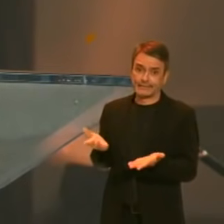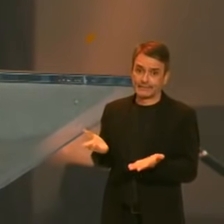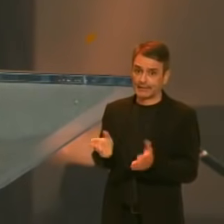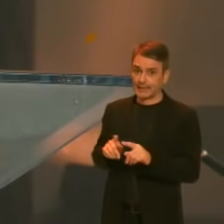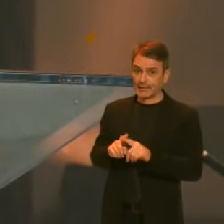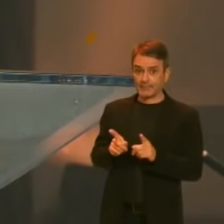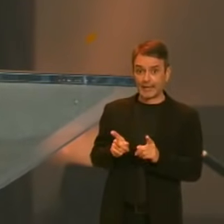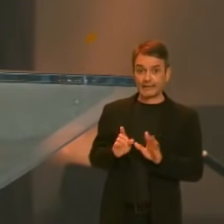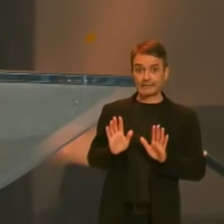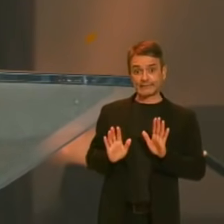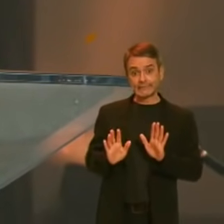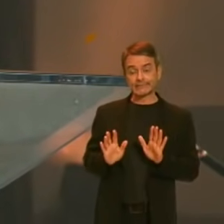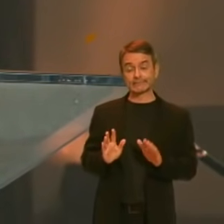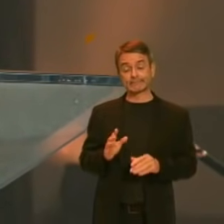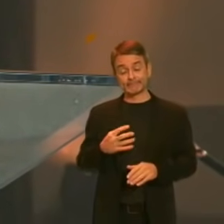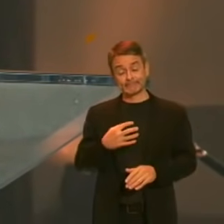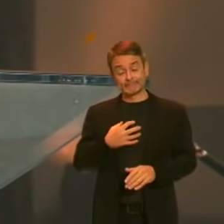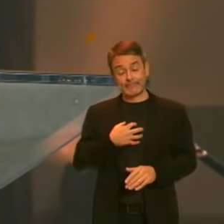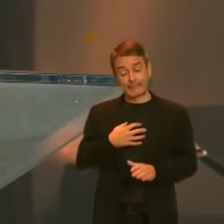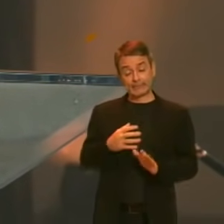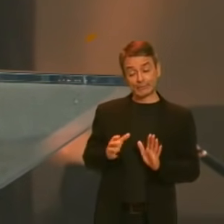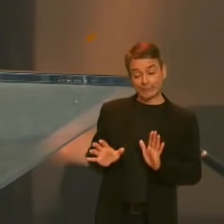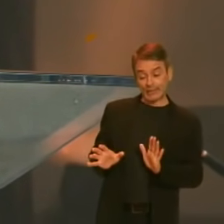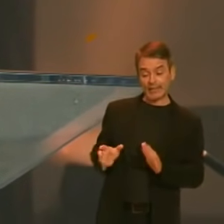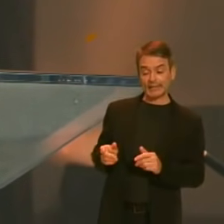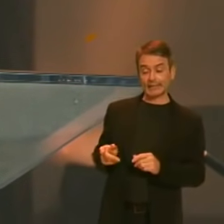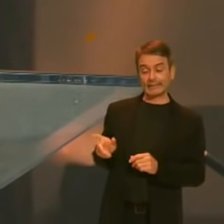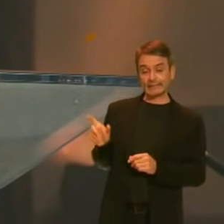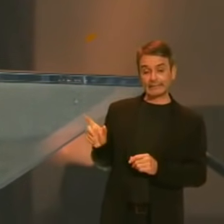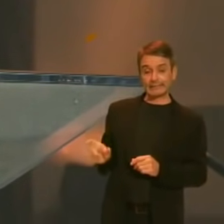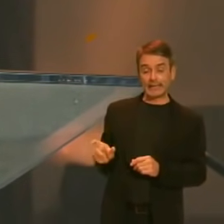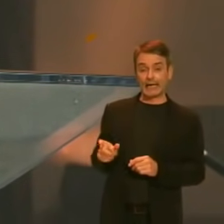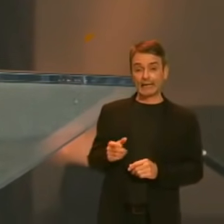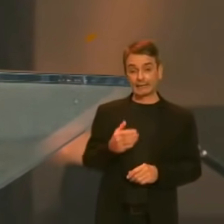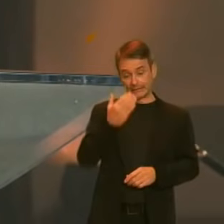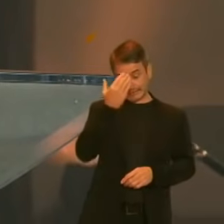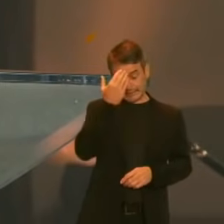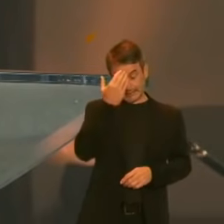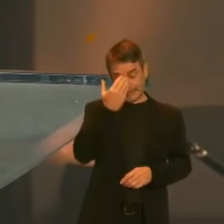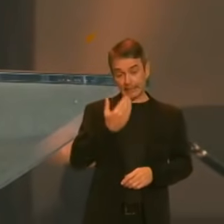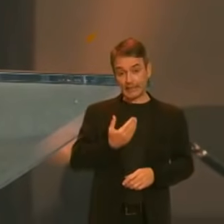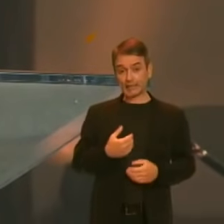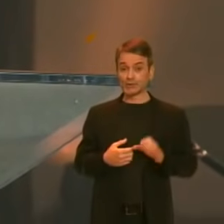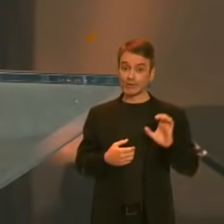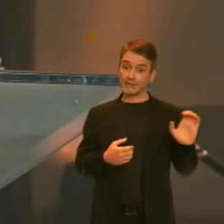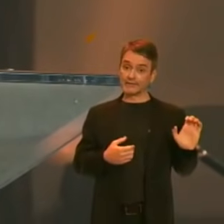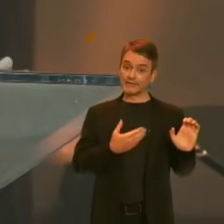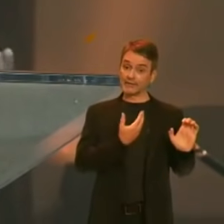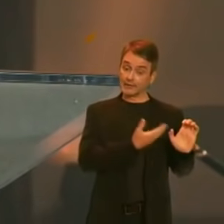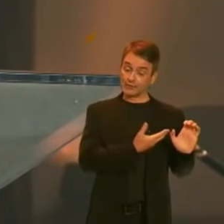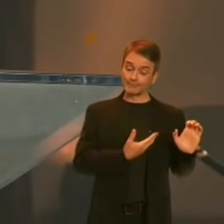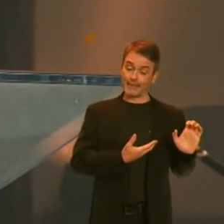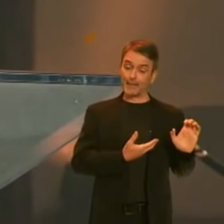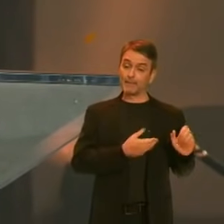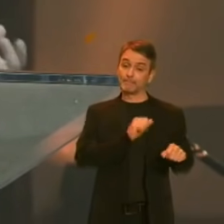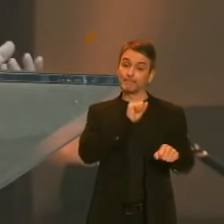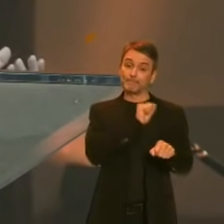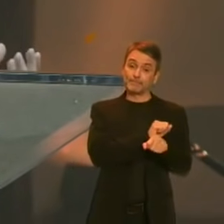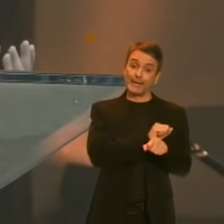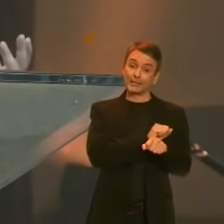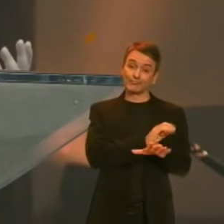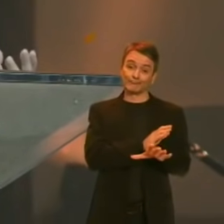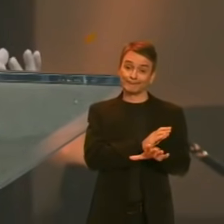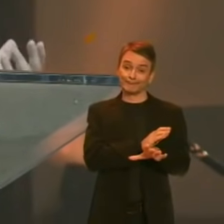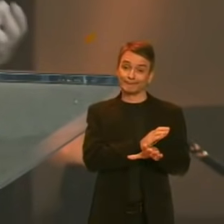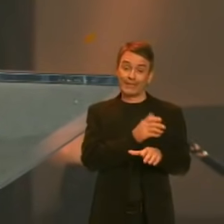os sintomas. Então ele está com todo o lado esquerdo dele paralisado, a perna esquerda não